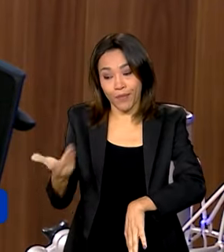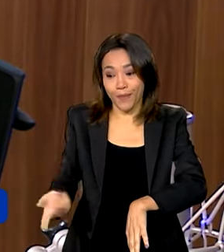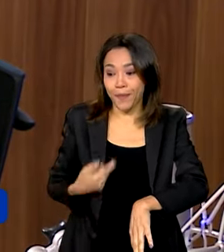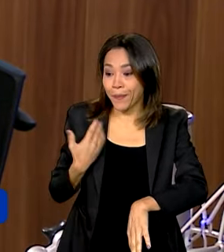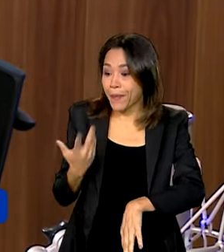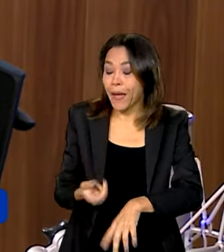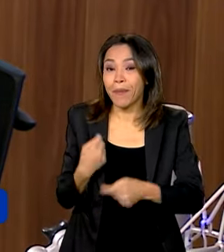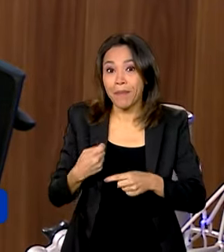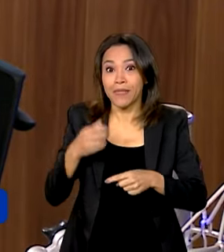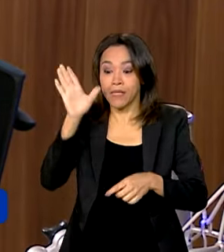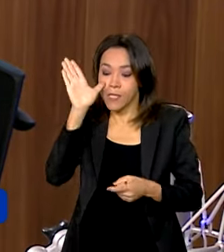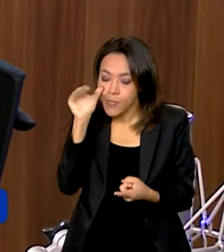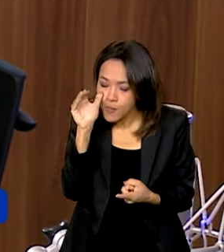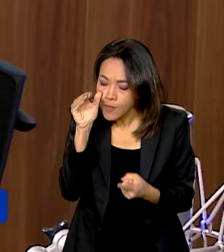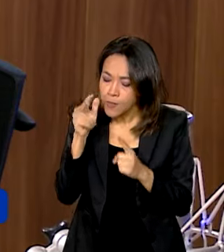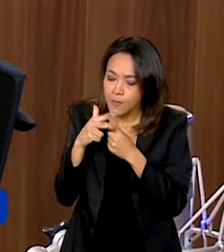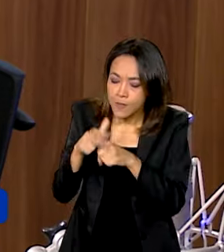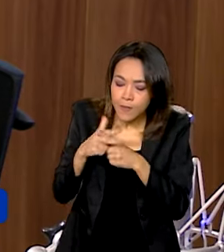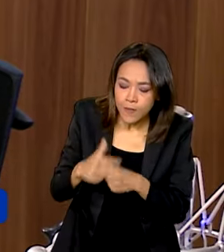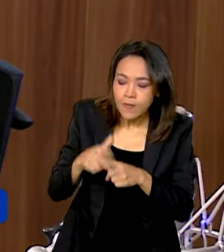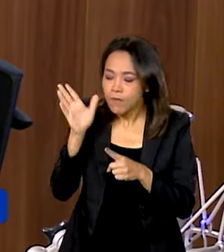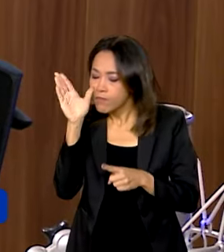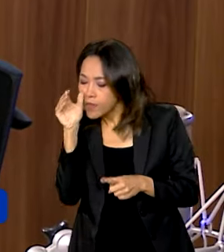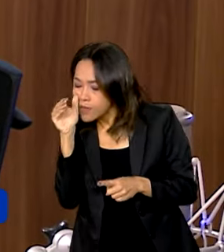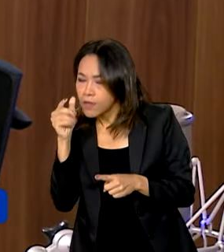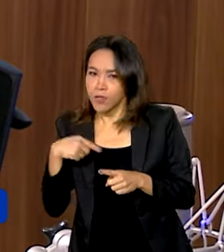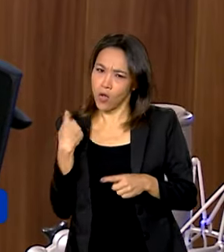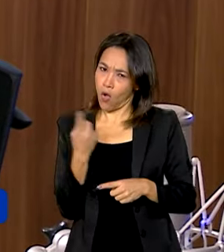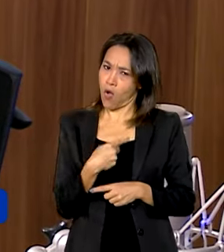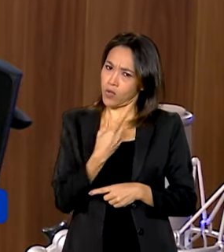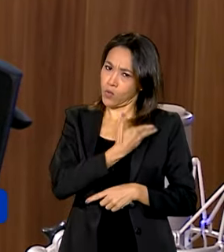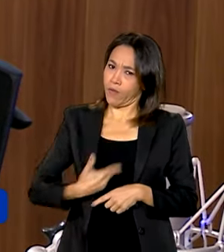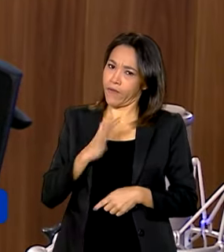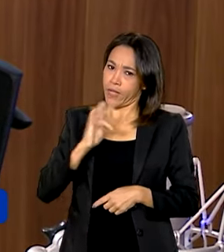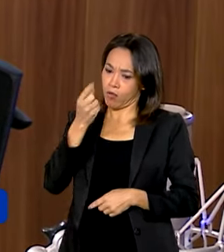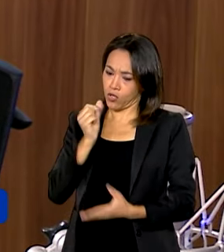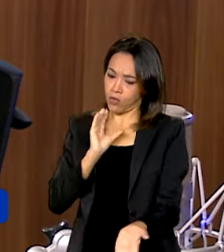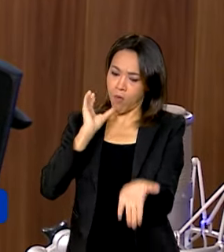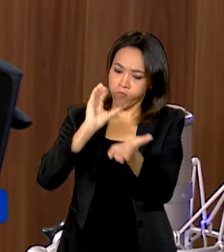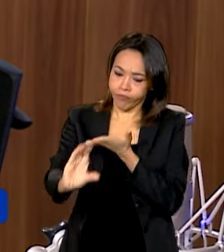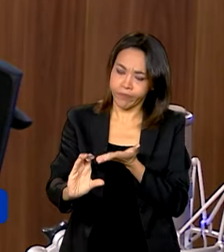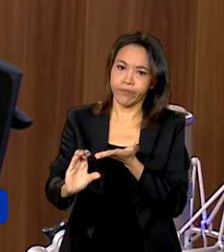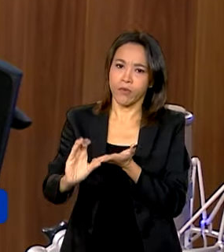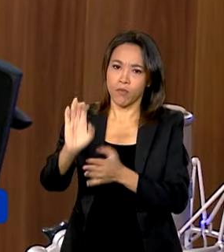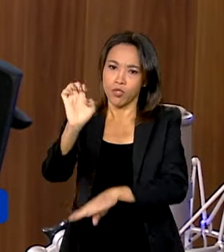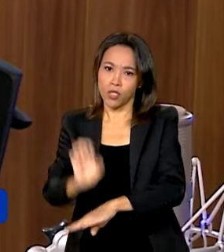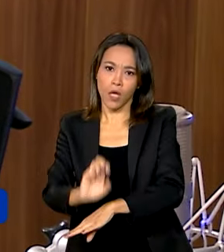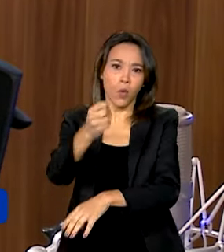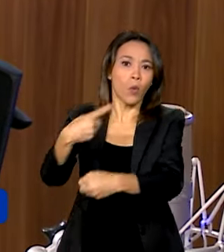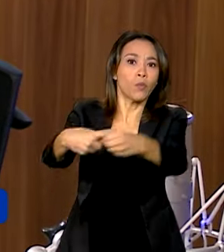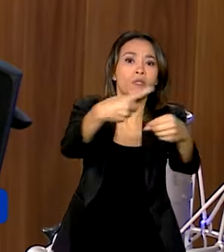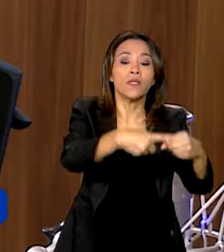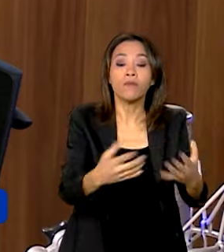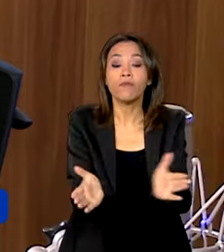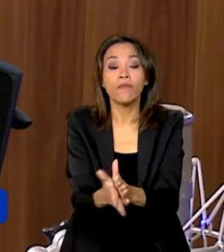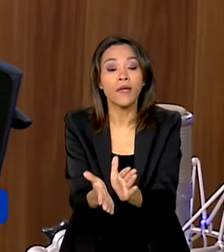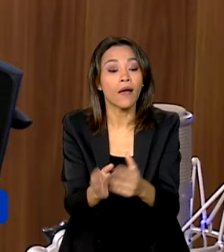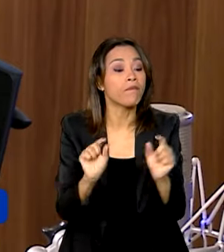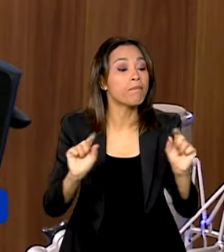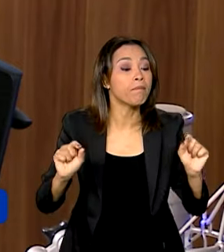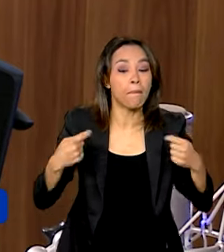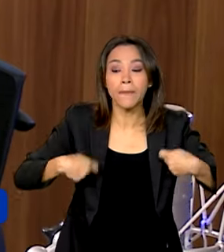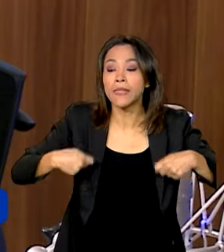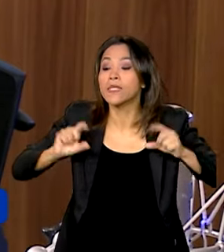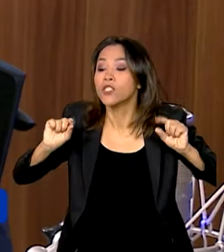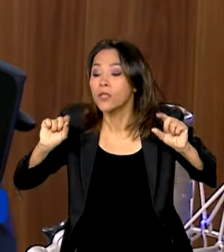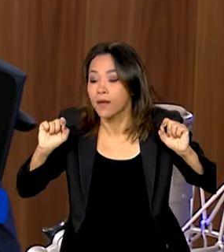aferição por parte do município nós não passamos dinheiro para nenhum município nenhum estado sem que aquele município aquele estado diga o que precisa